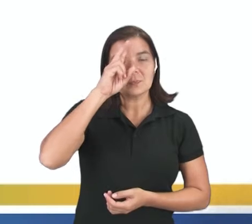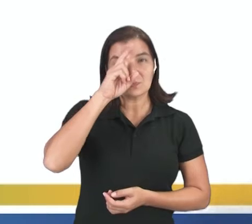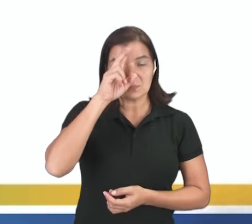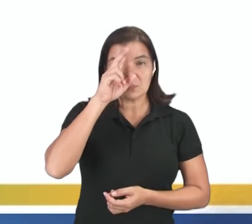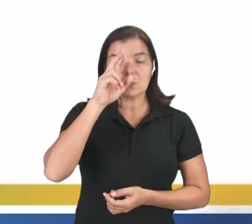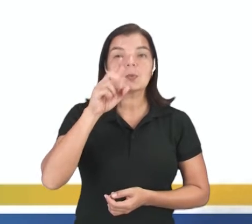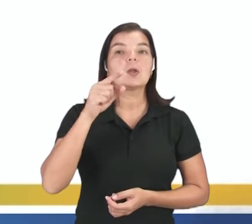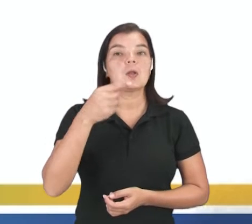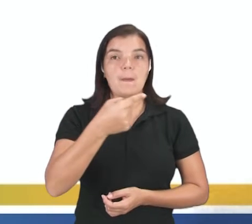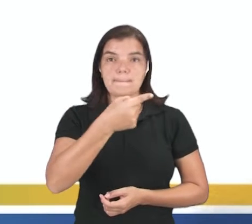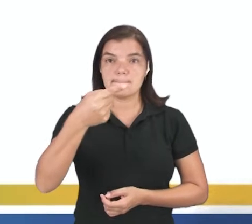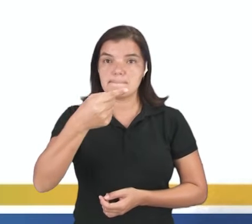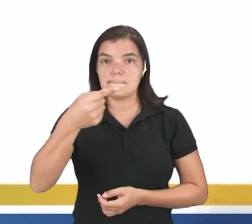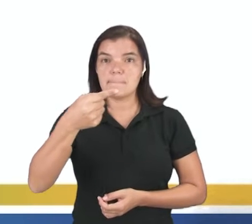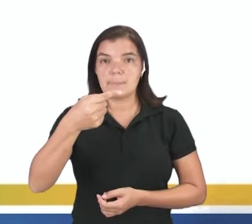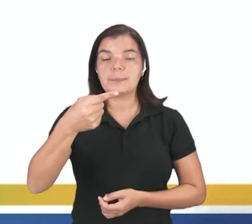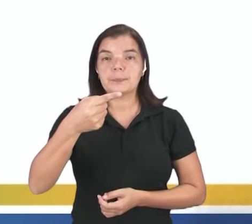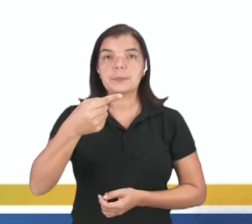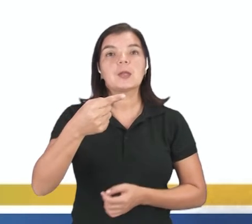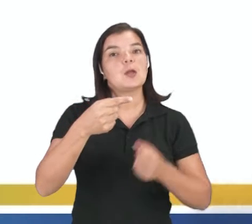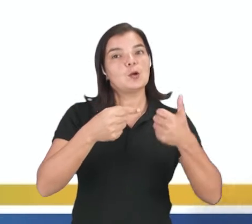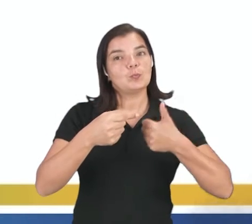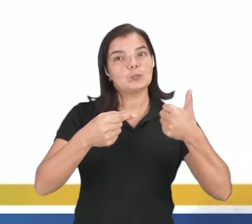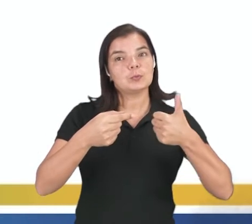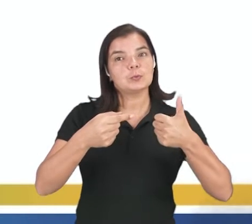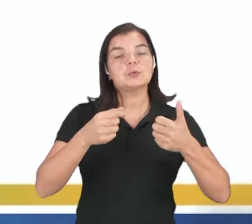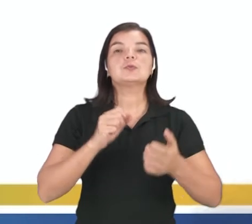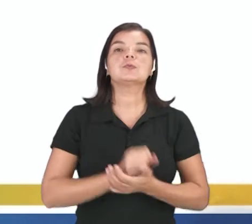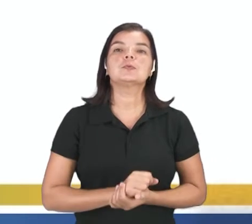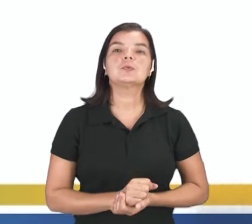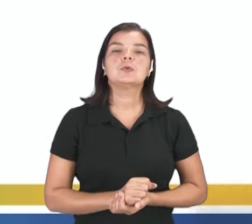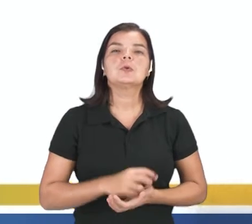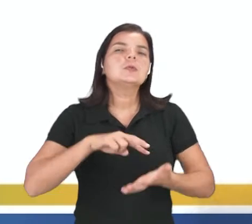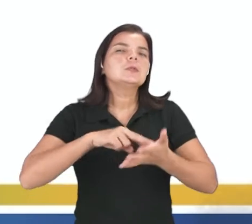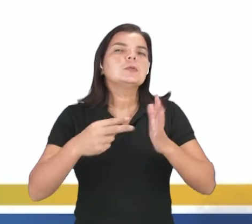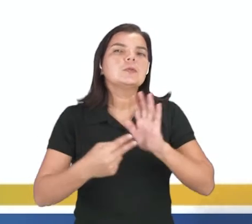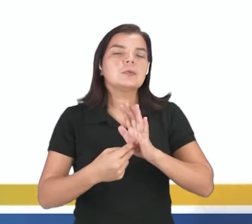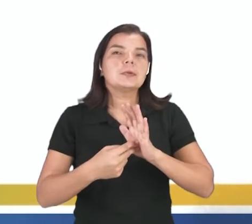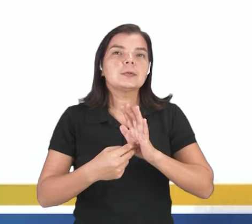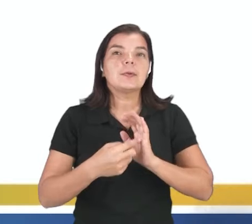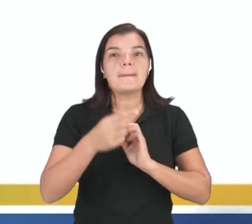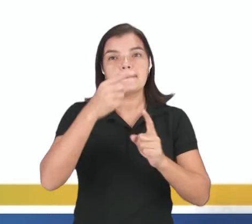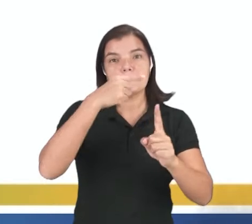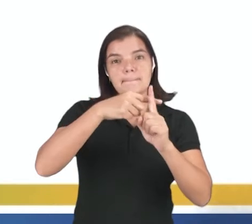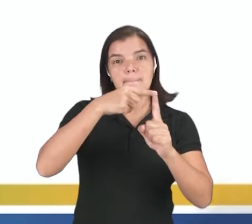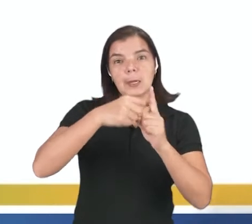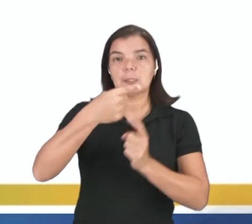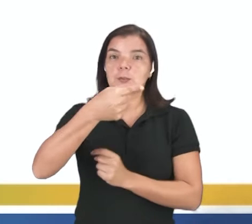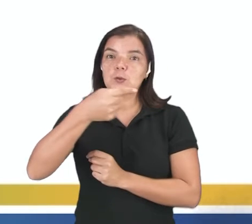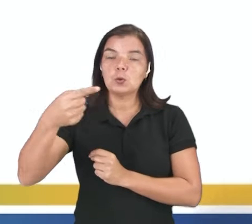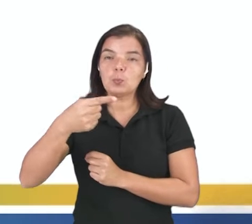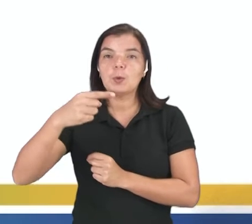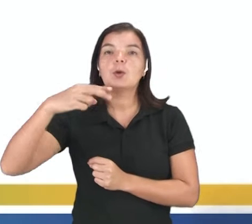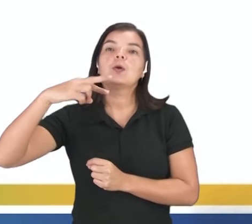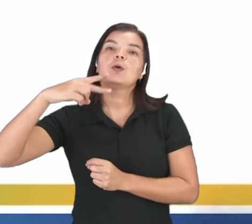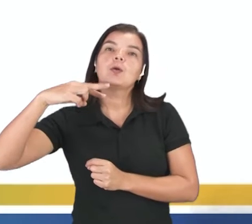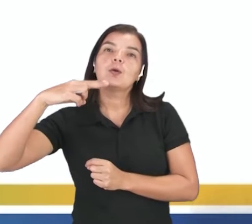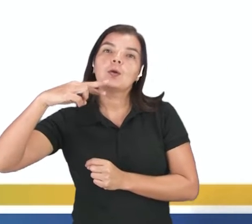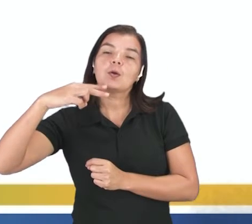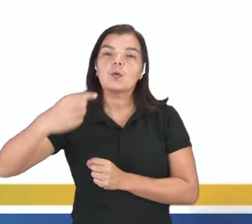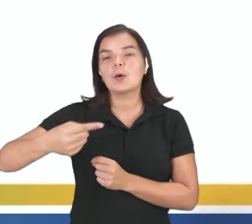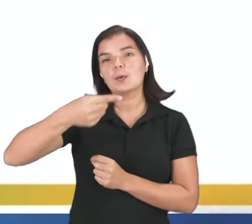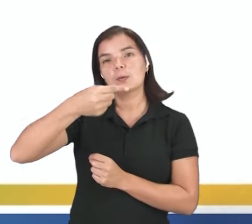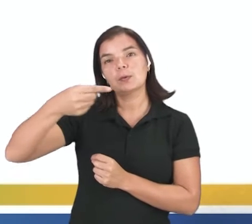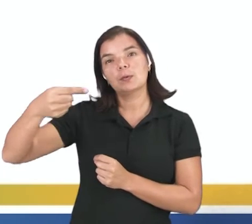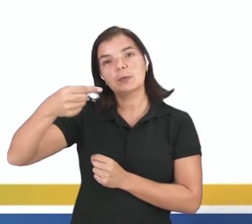de sinal, esse número está negativo e esse está positivo. Então, o que é que você tem que fazer? O positivo desse número vezes